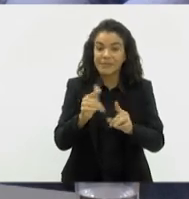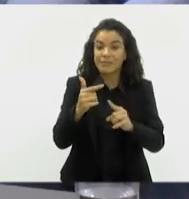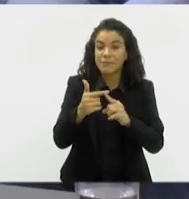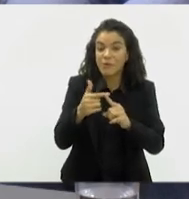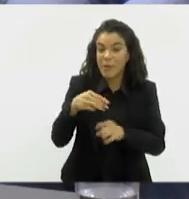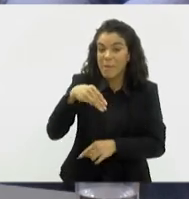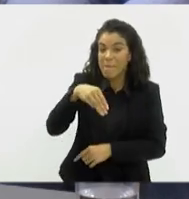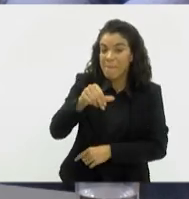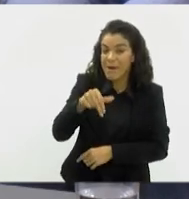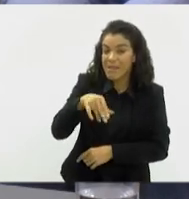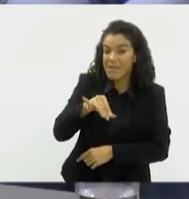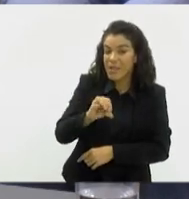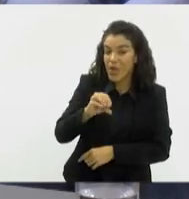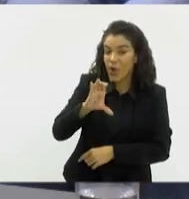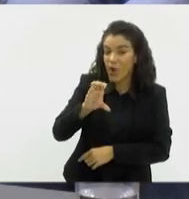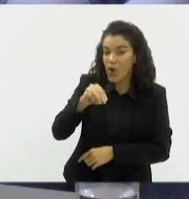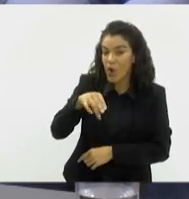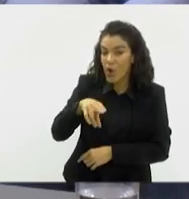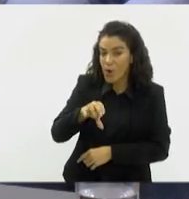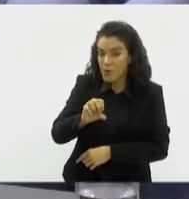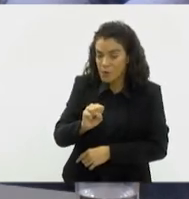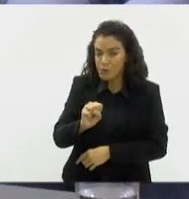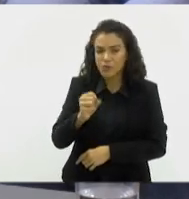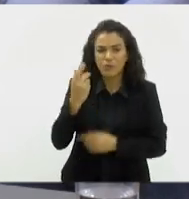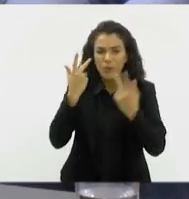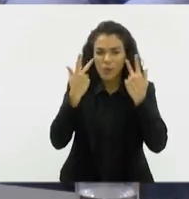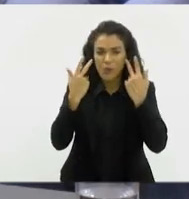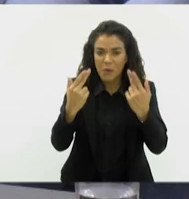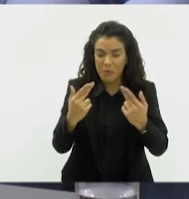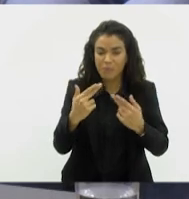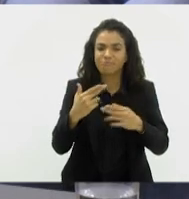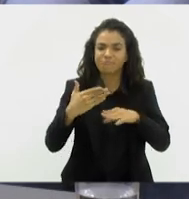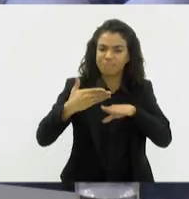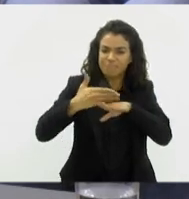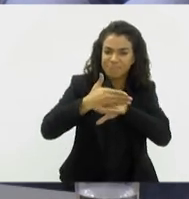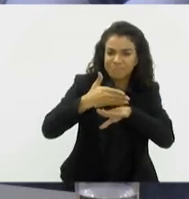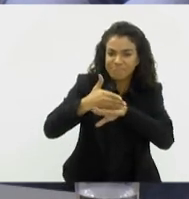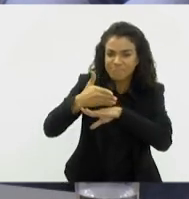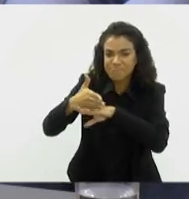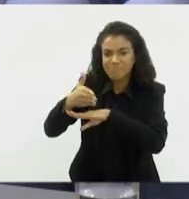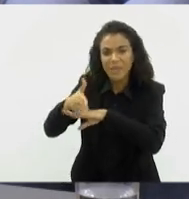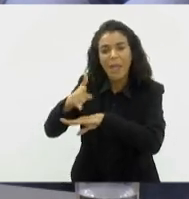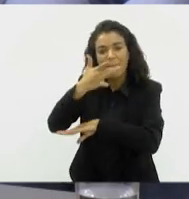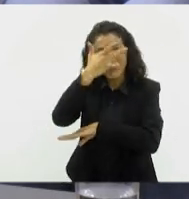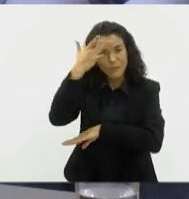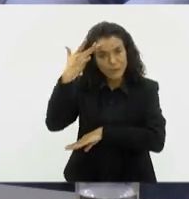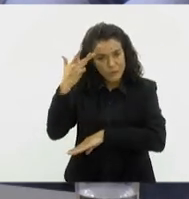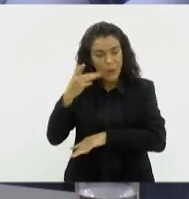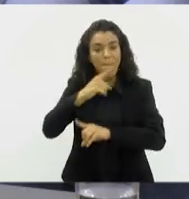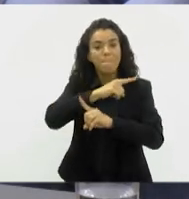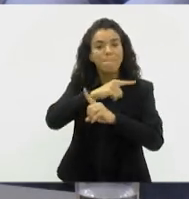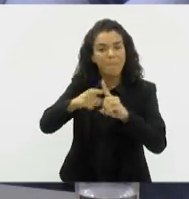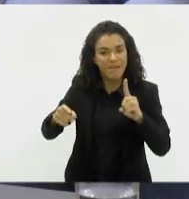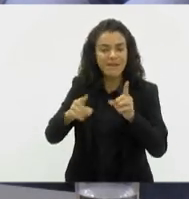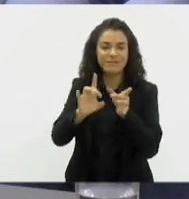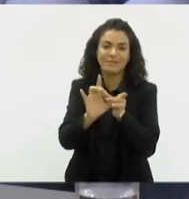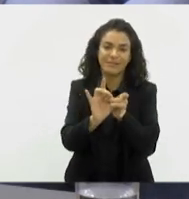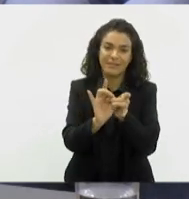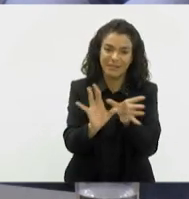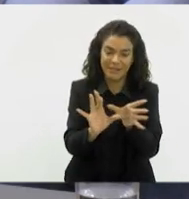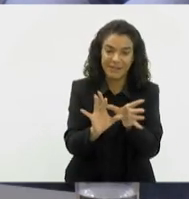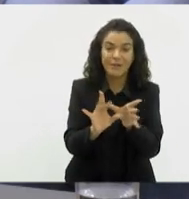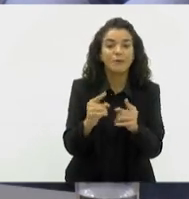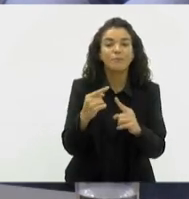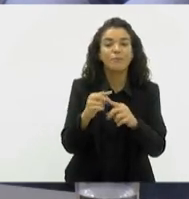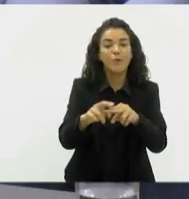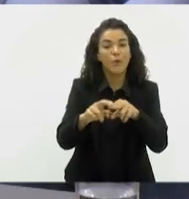manicômios comuns de trabalho que a gente faz, a gente entende que são usuários e pacientes que estão lá em privação de liberdade por